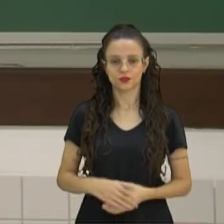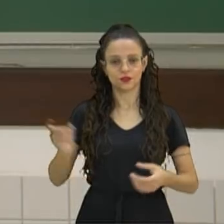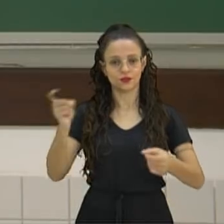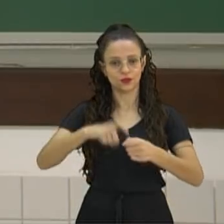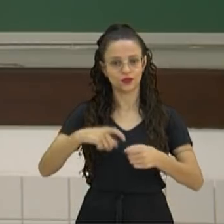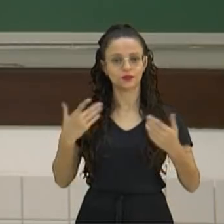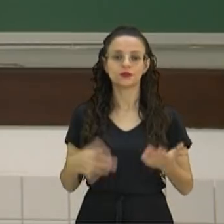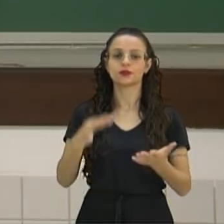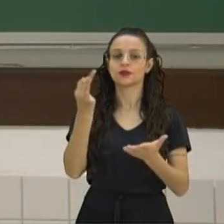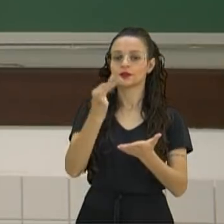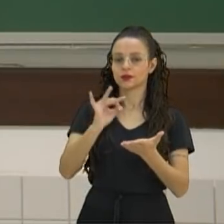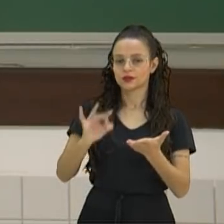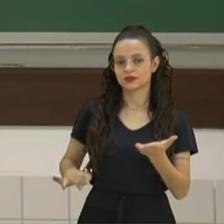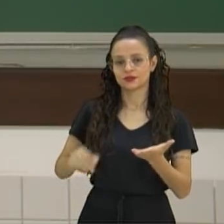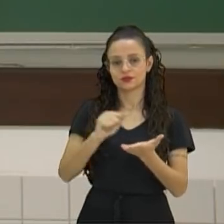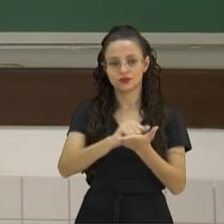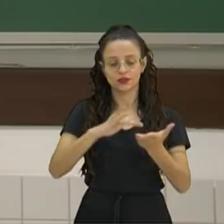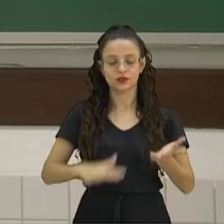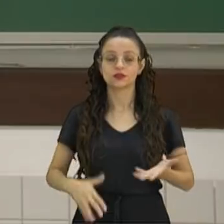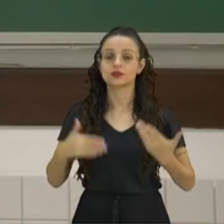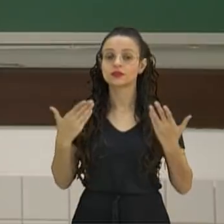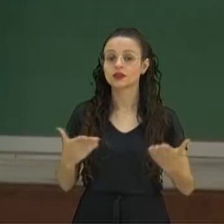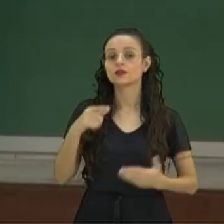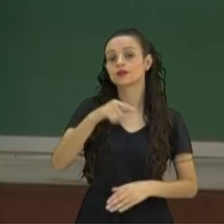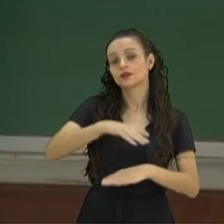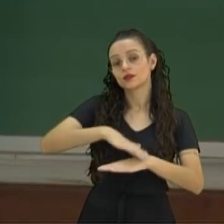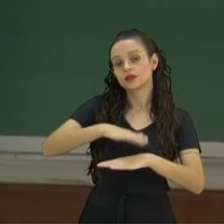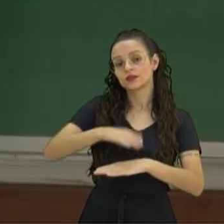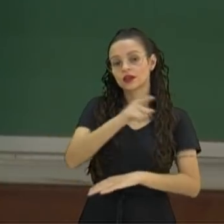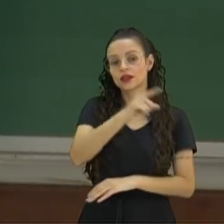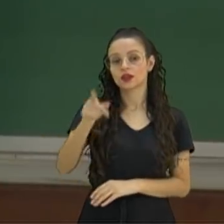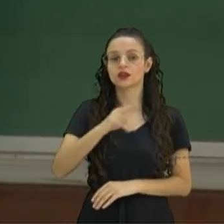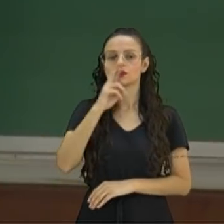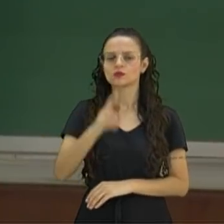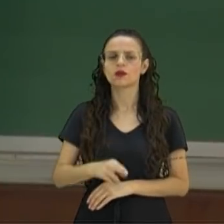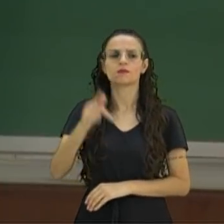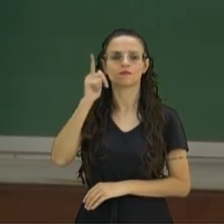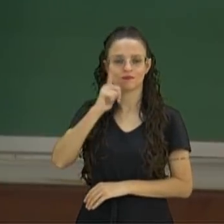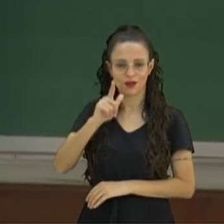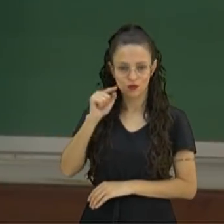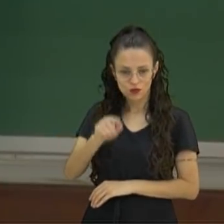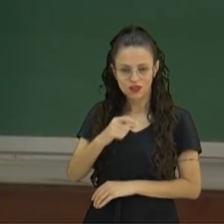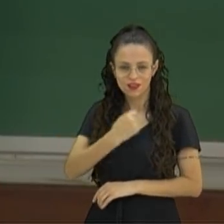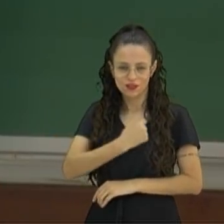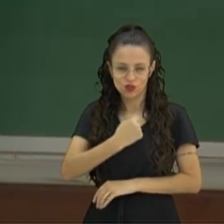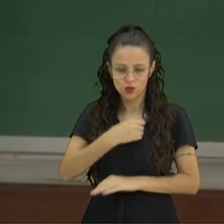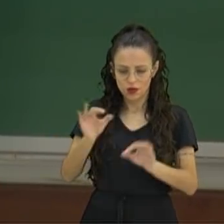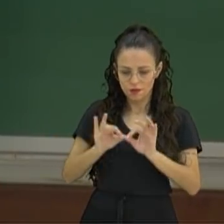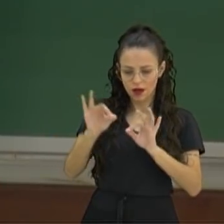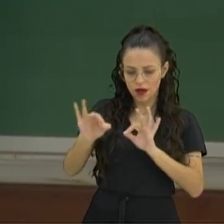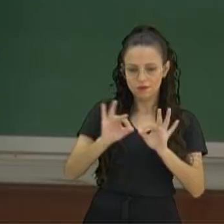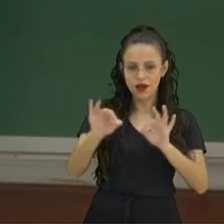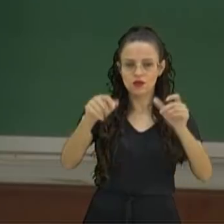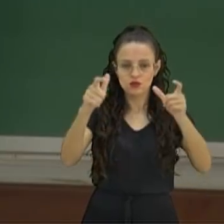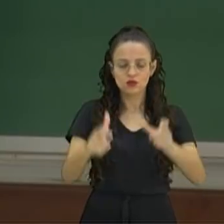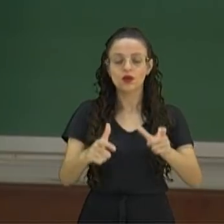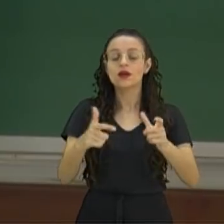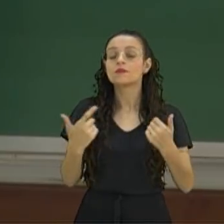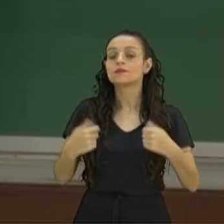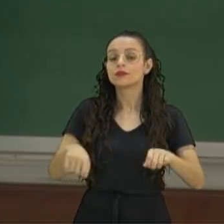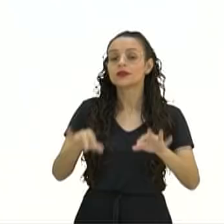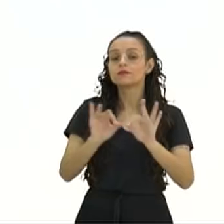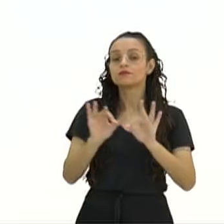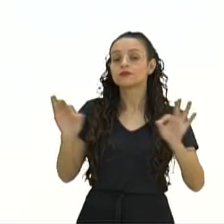Voltamos ali com a correção do exercício, então vocês tinham que responder, para obter a coordenada geográfica eu preciso de medidas do